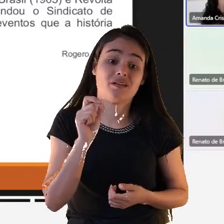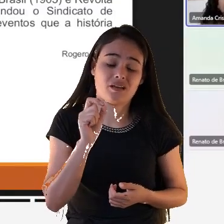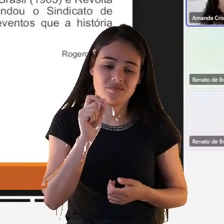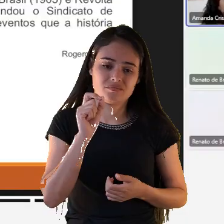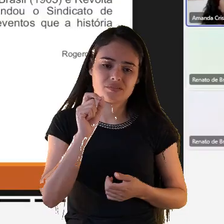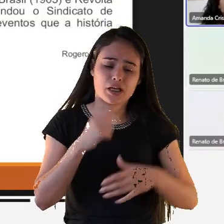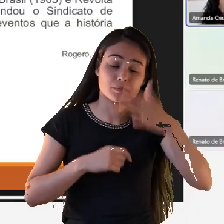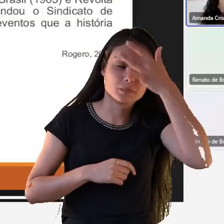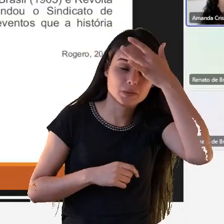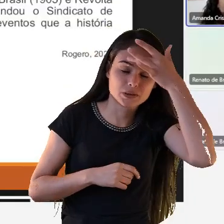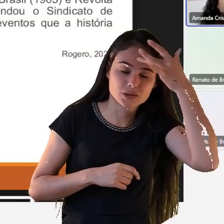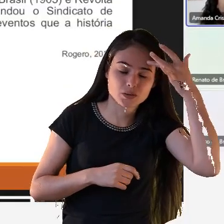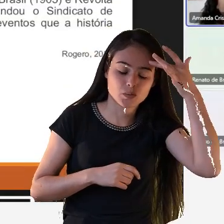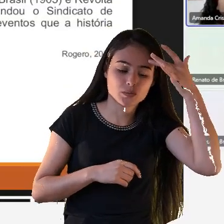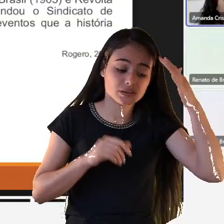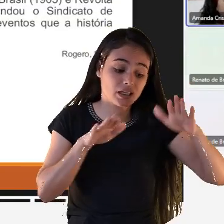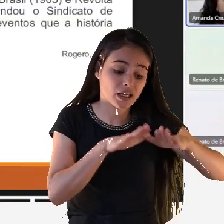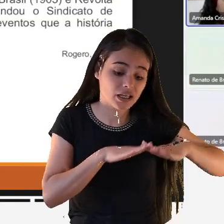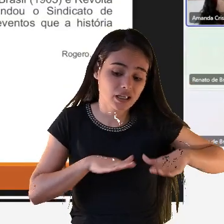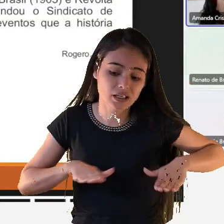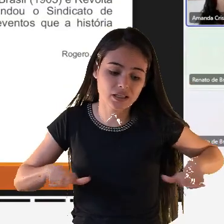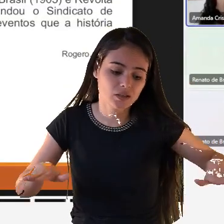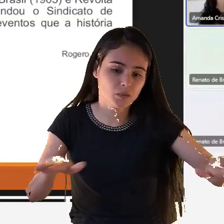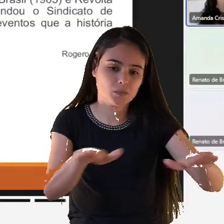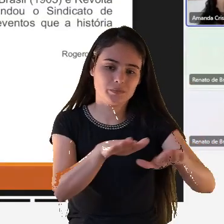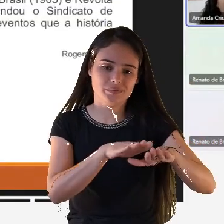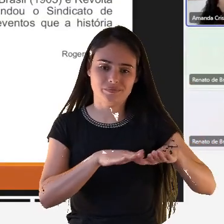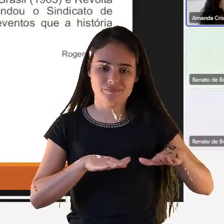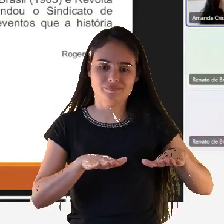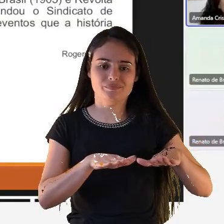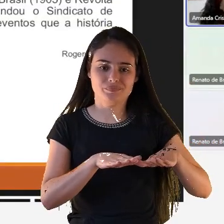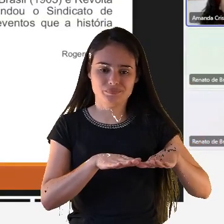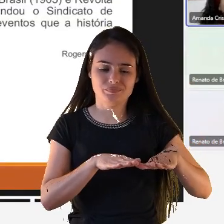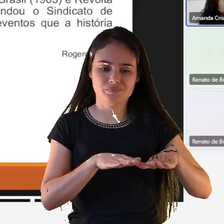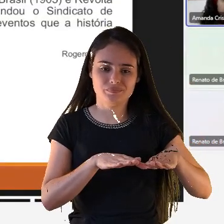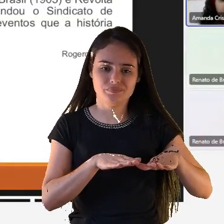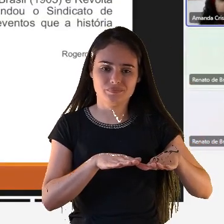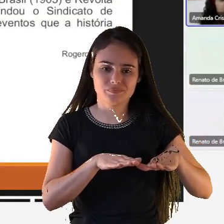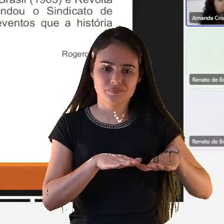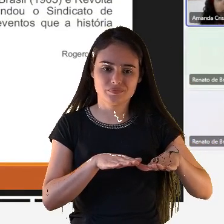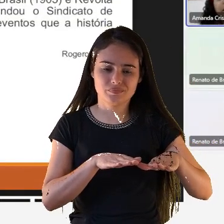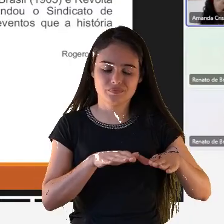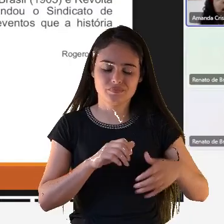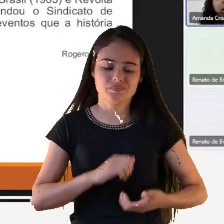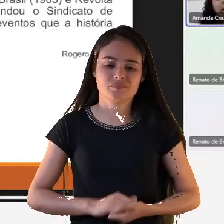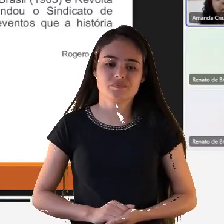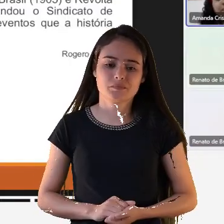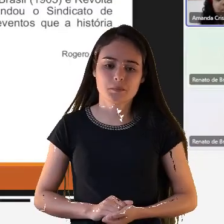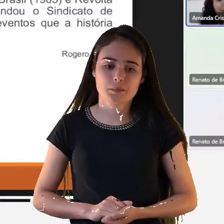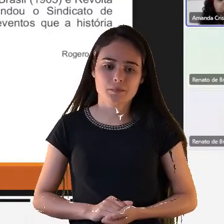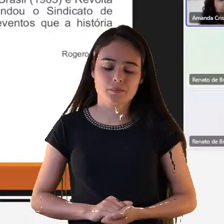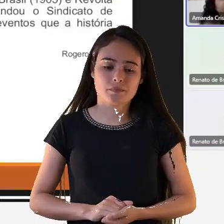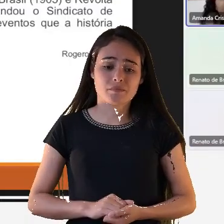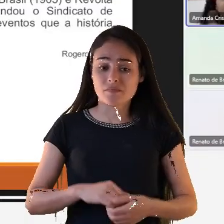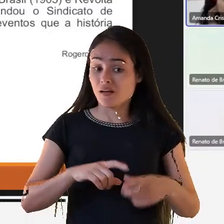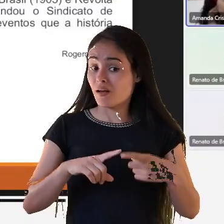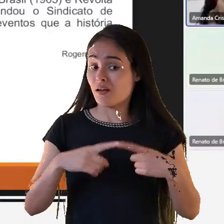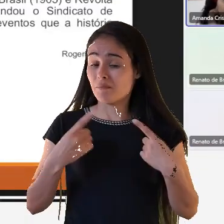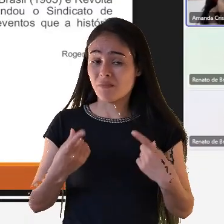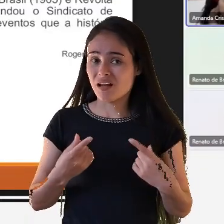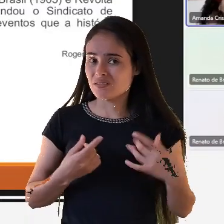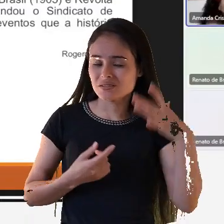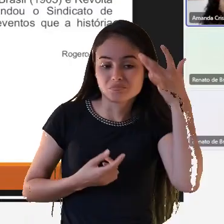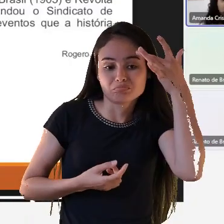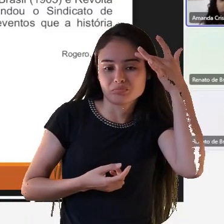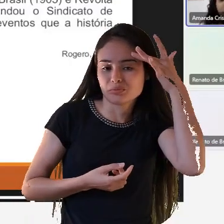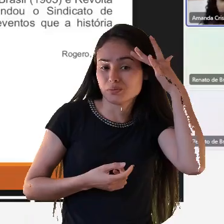ser tratada de uma maneira melhor. E aí não se sabe, por exemplo, se ela chegou